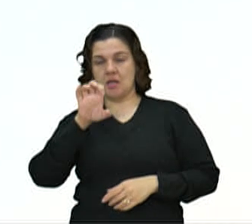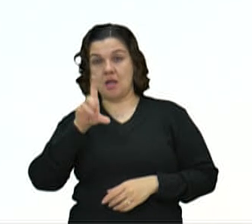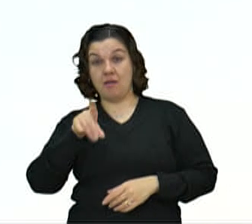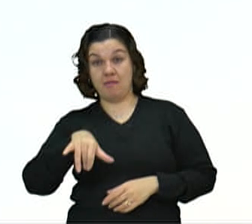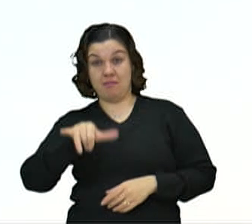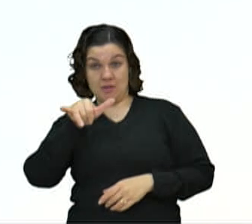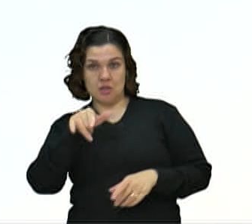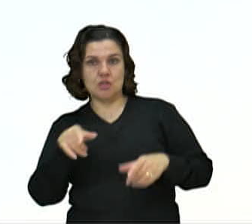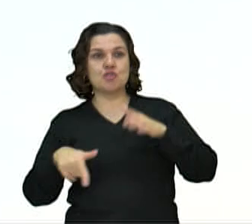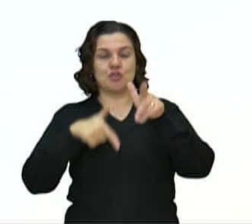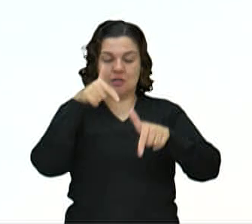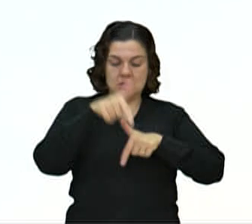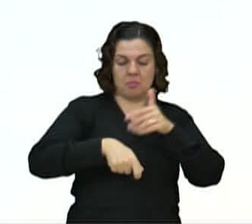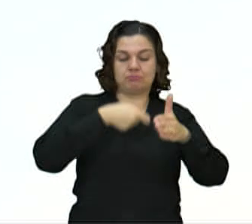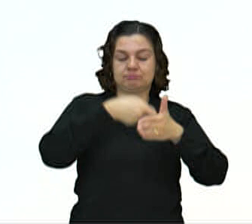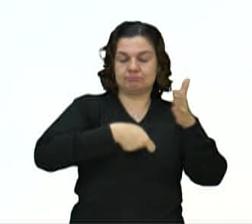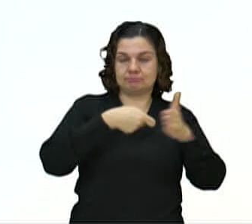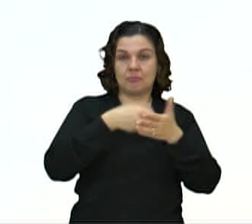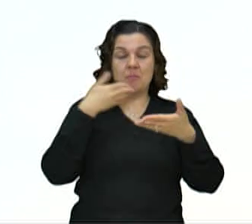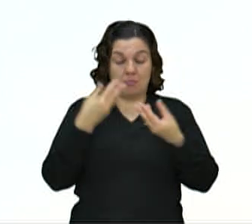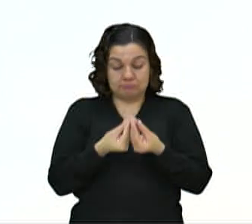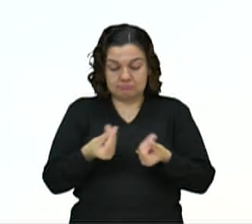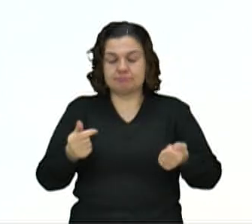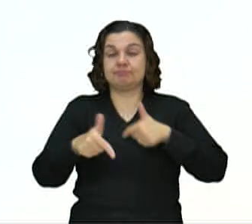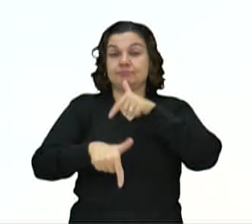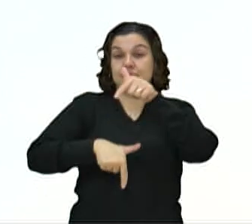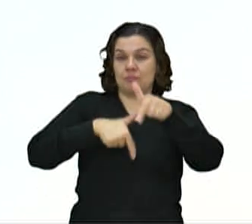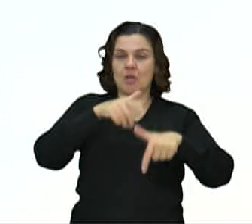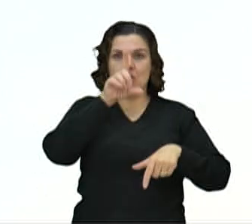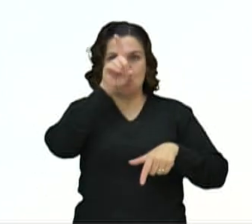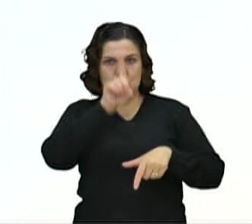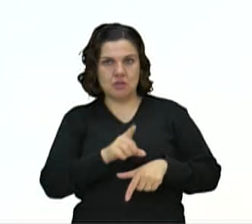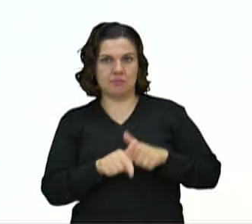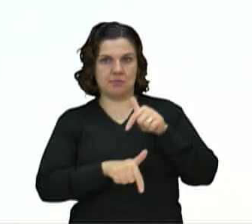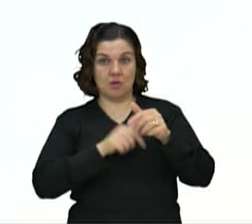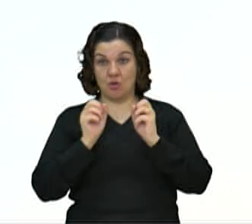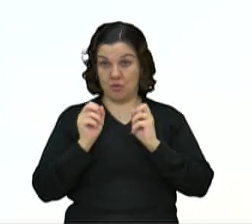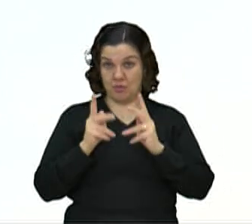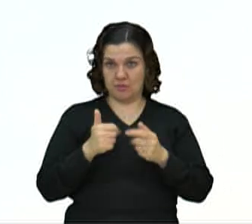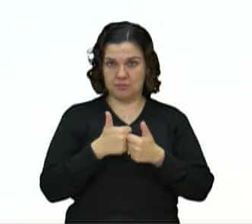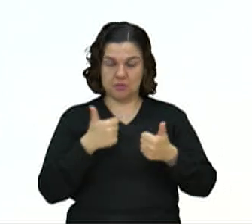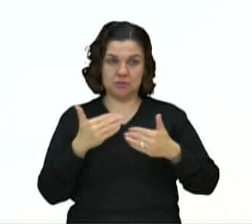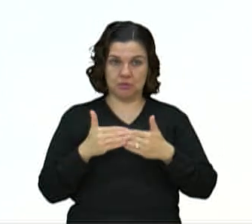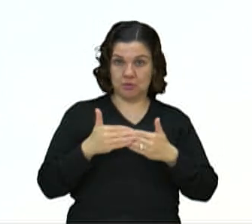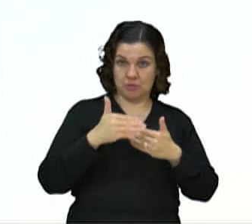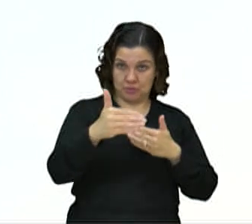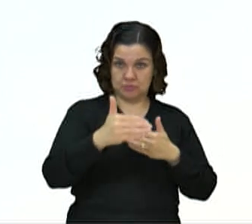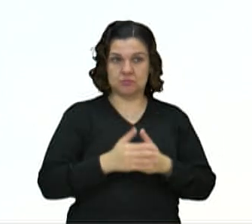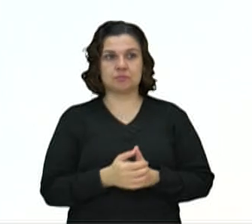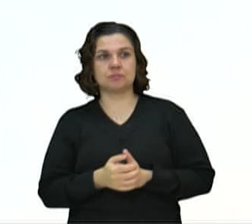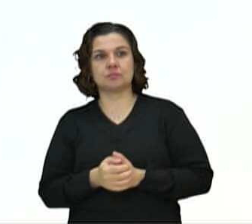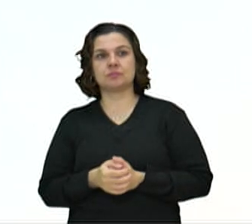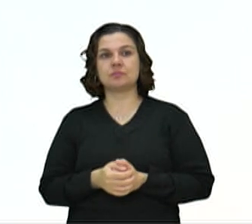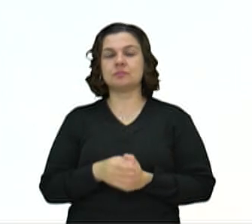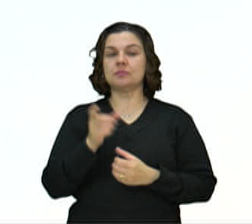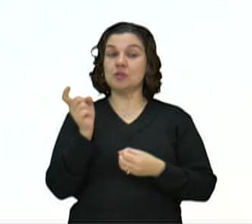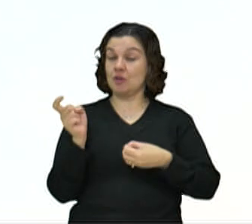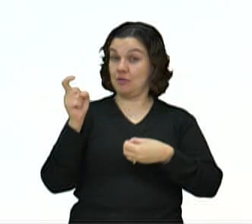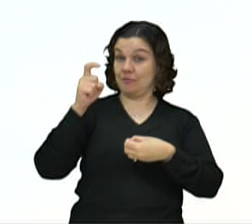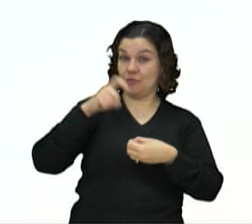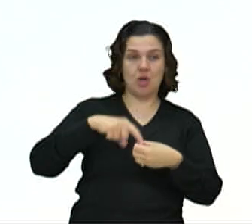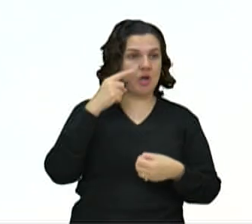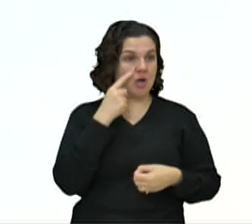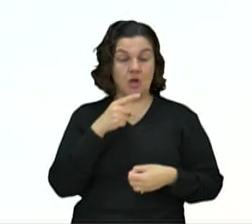por melhores condições de trabalho, por direitos trabalhistas. Continuando essa situação social dos Estados